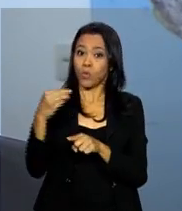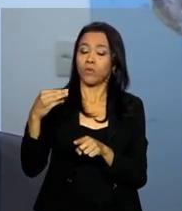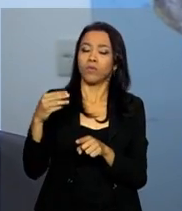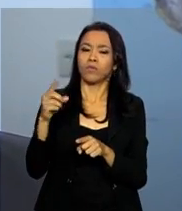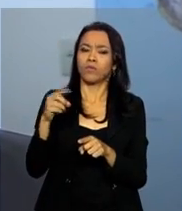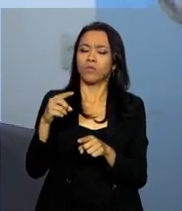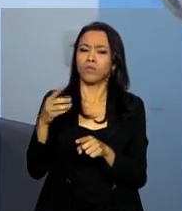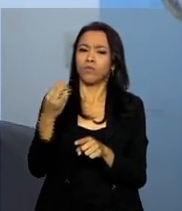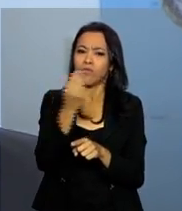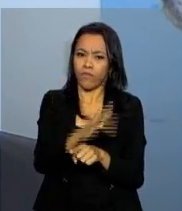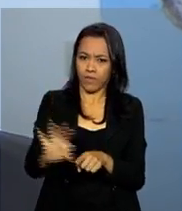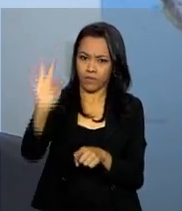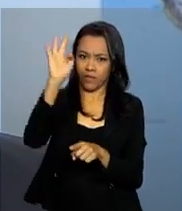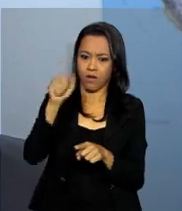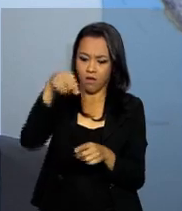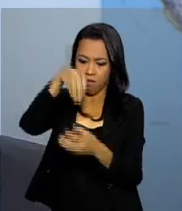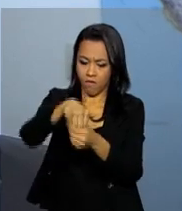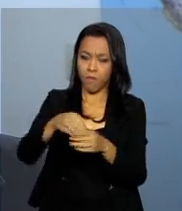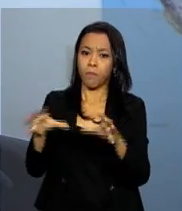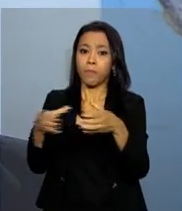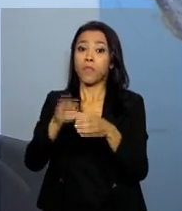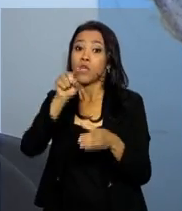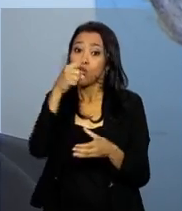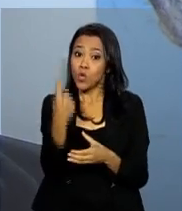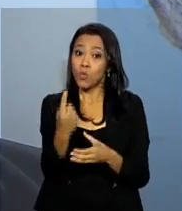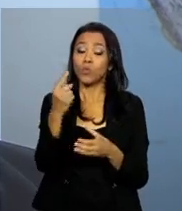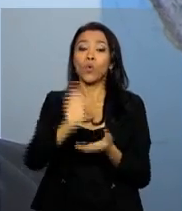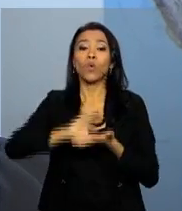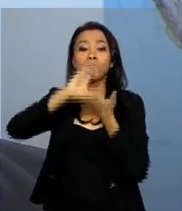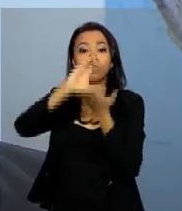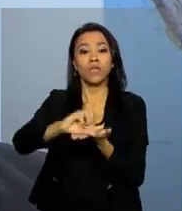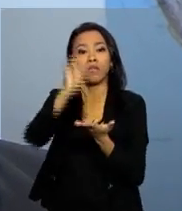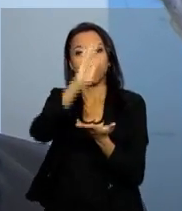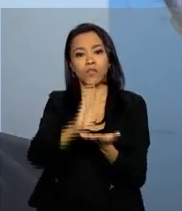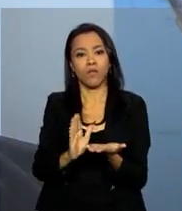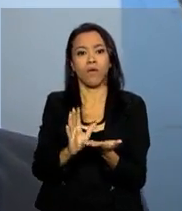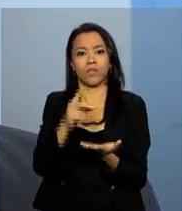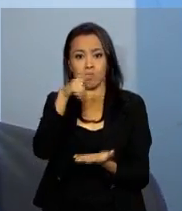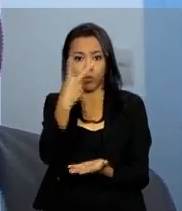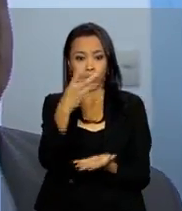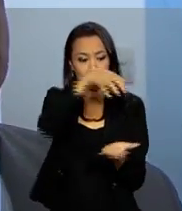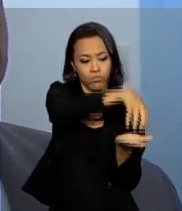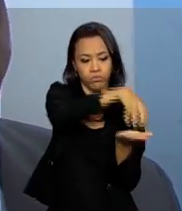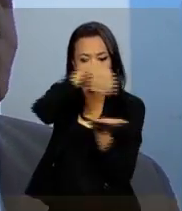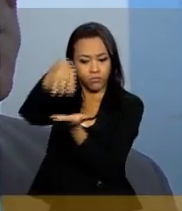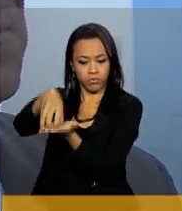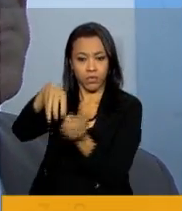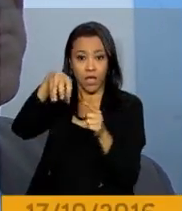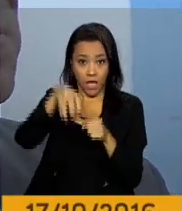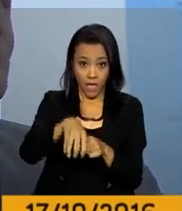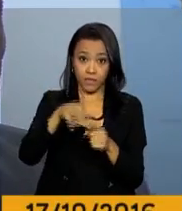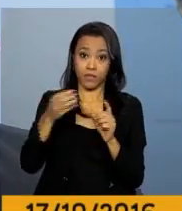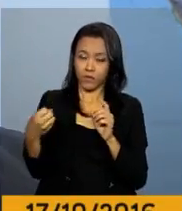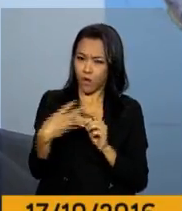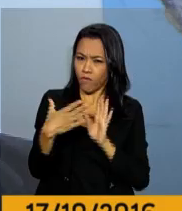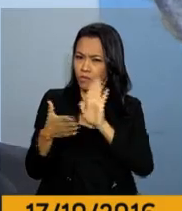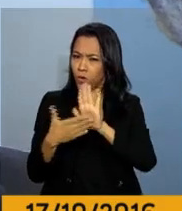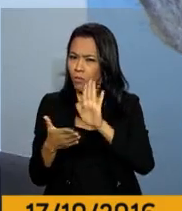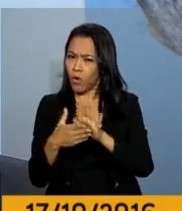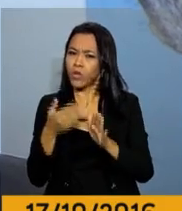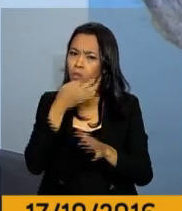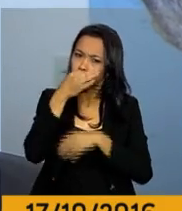pelo Procurador-Geral da República, e um membro do Conselho Nacional do Ministério Público. Eles vão analisar essas novas propostas, vão dar